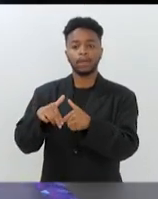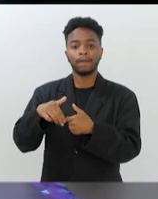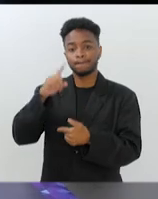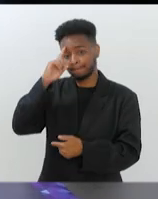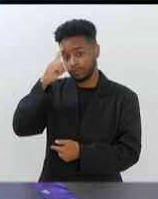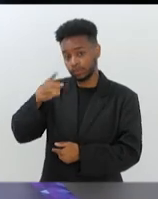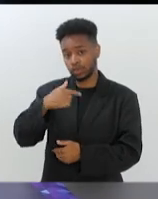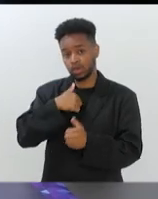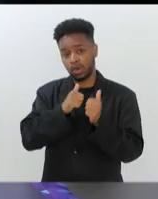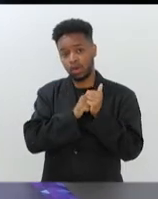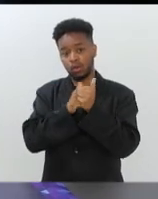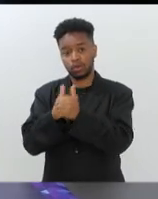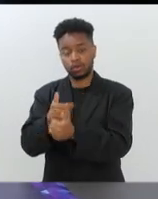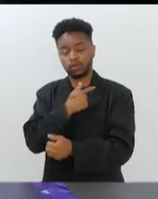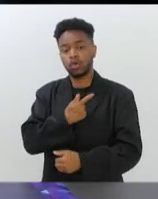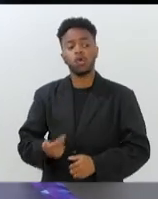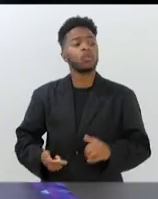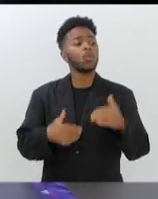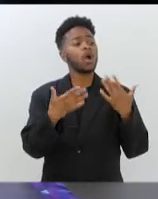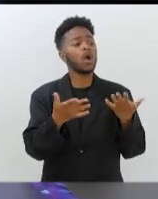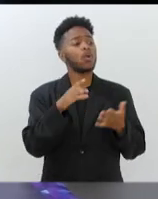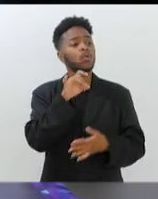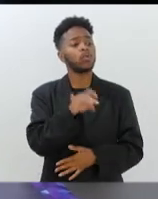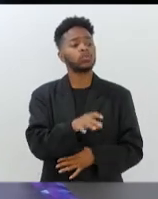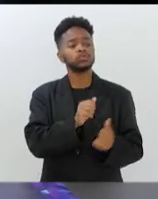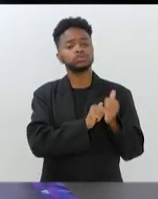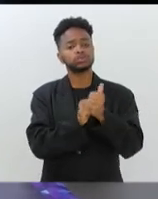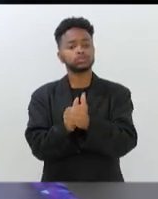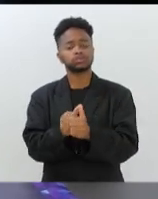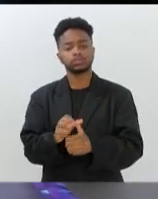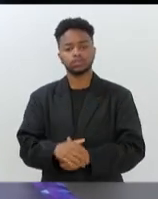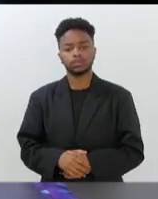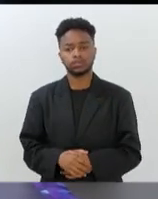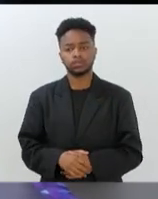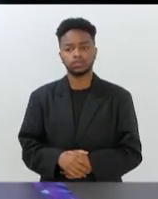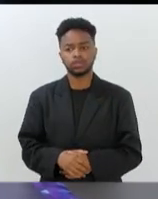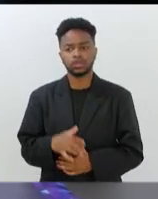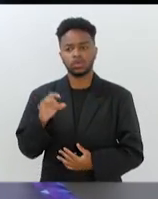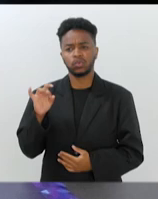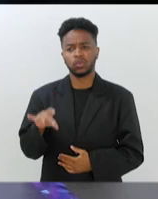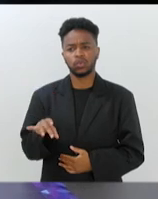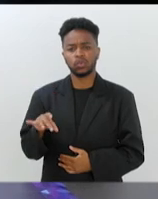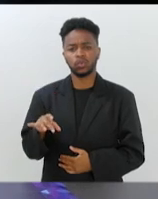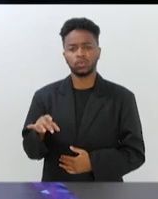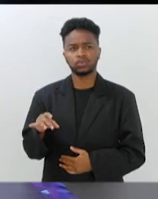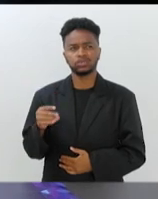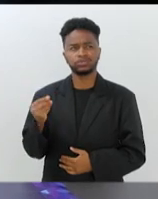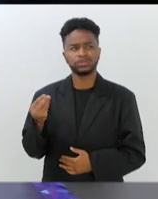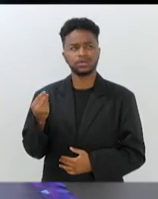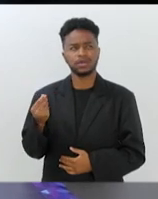acompanhar o governador qual foi a última viagem que o senhor fez acompanhando o governador a última viagem